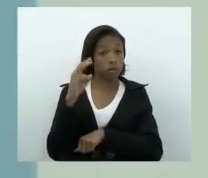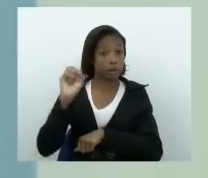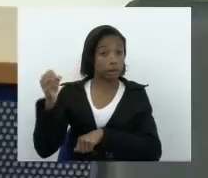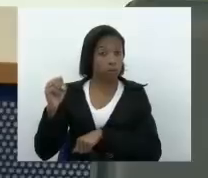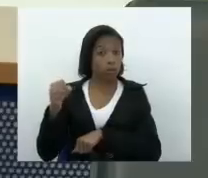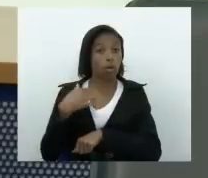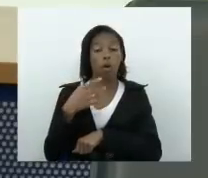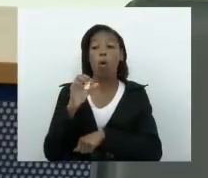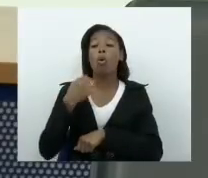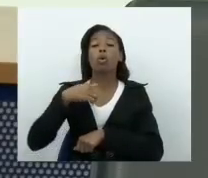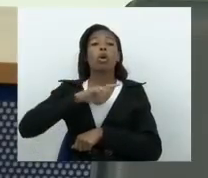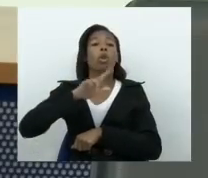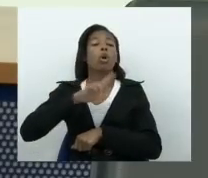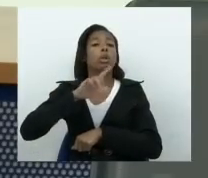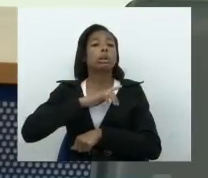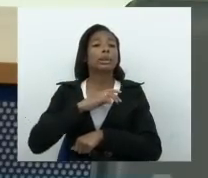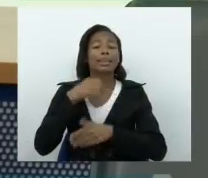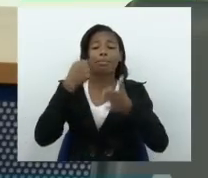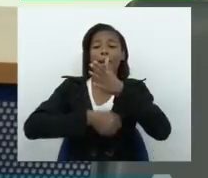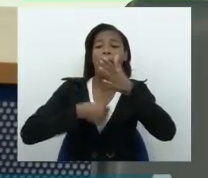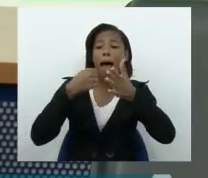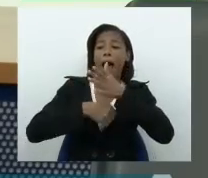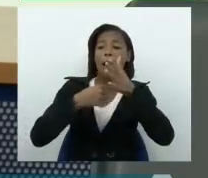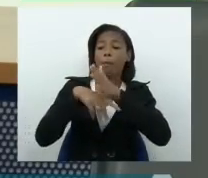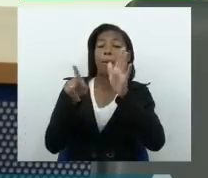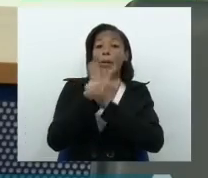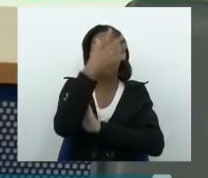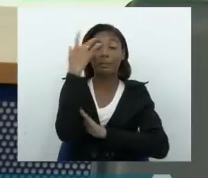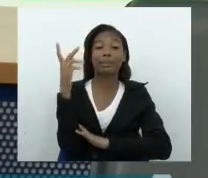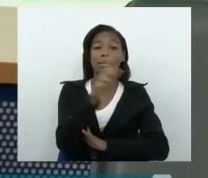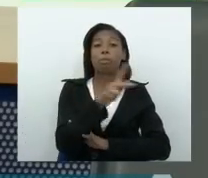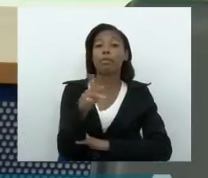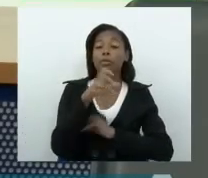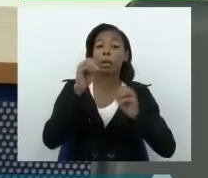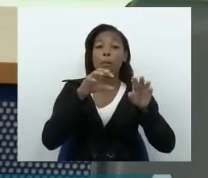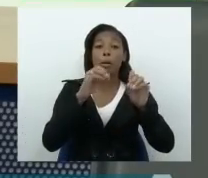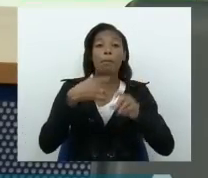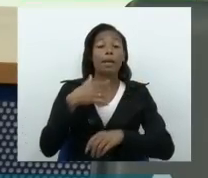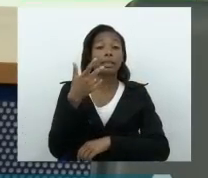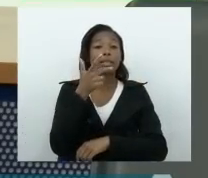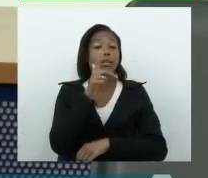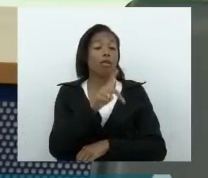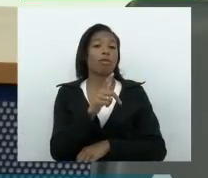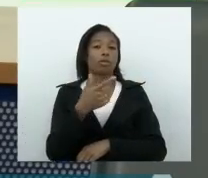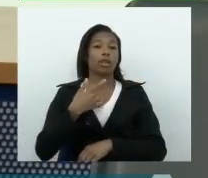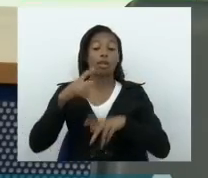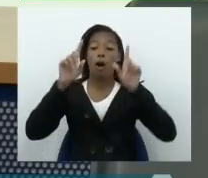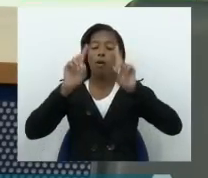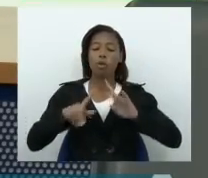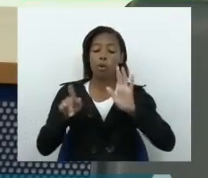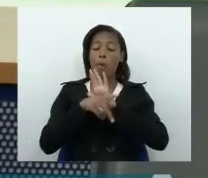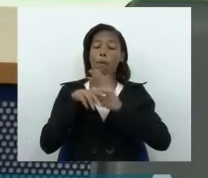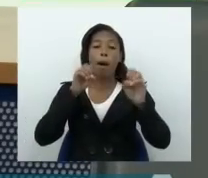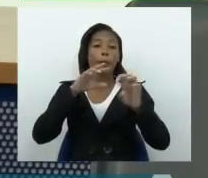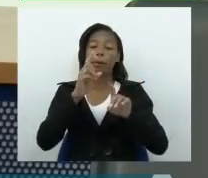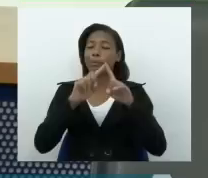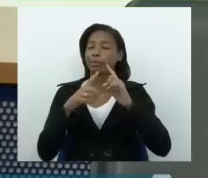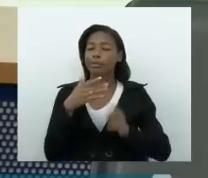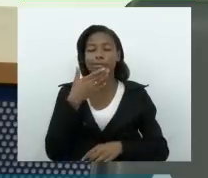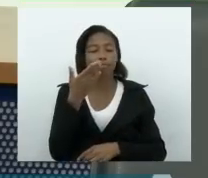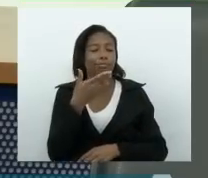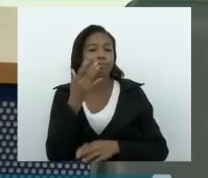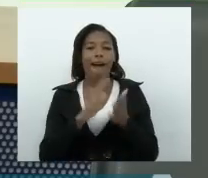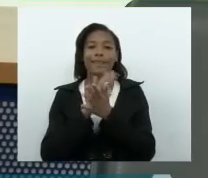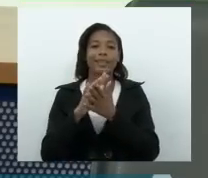Veja, o que nós temos é uma luta obstinada dos educadores para fazer valer o direito à educação. Não é fácil.